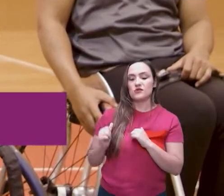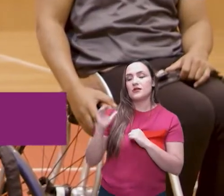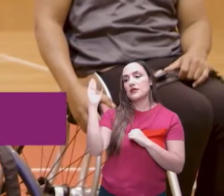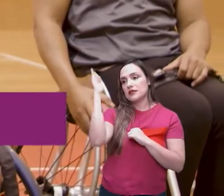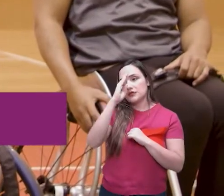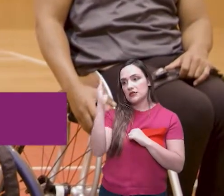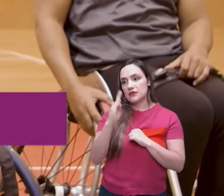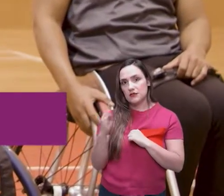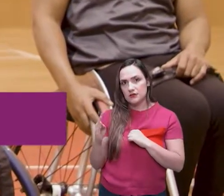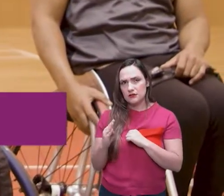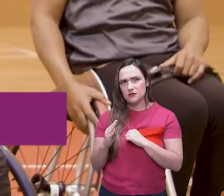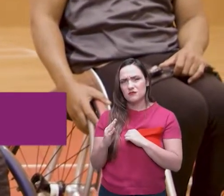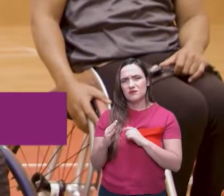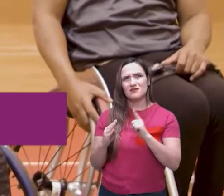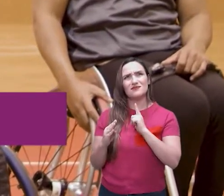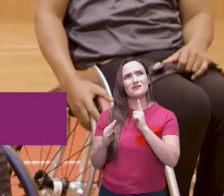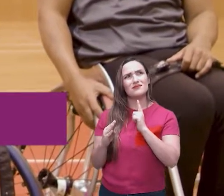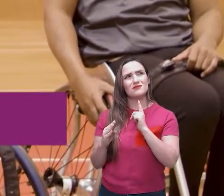Nacional,